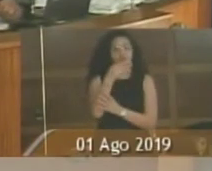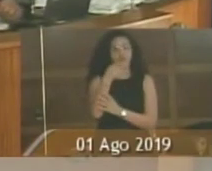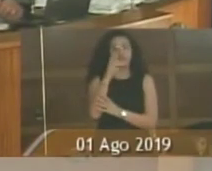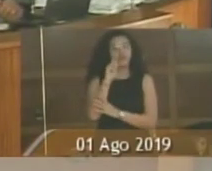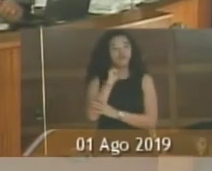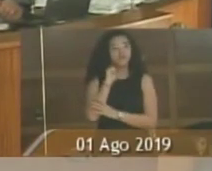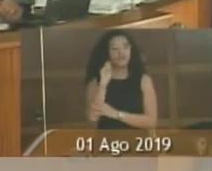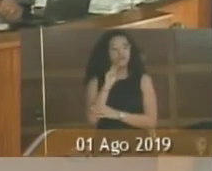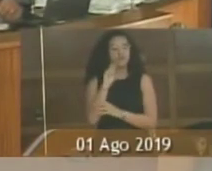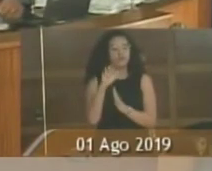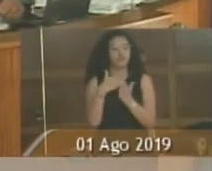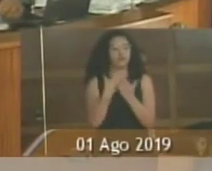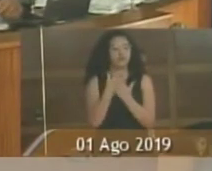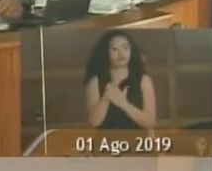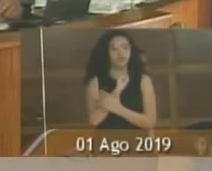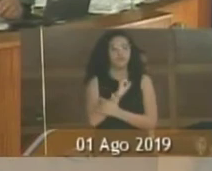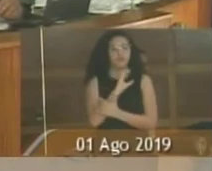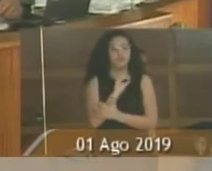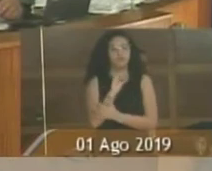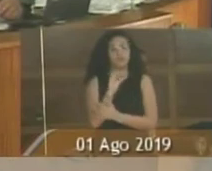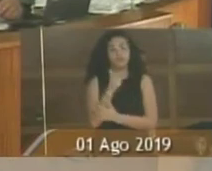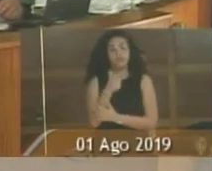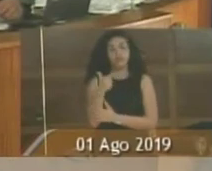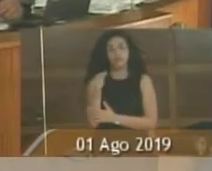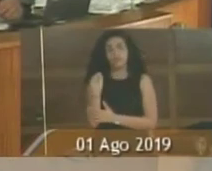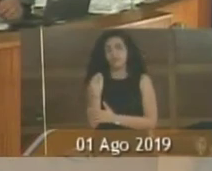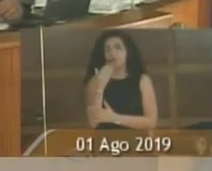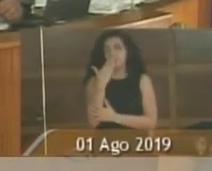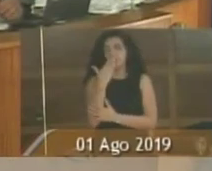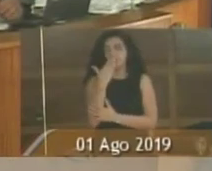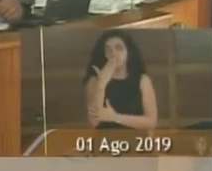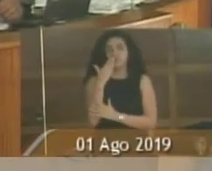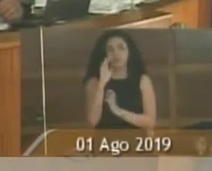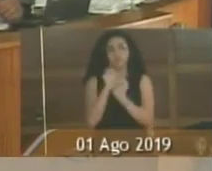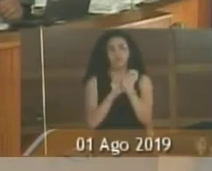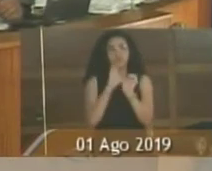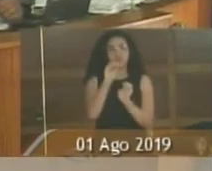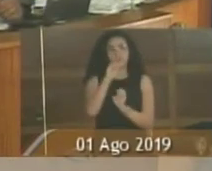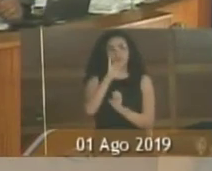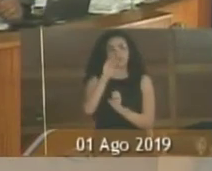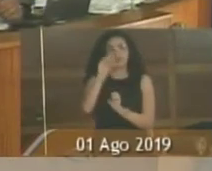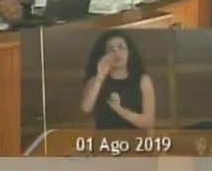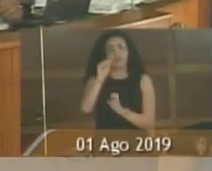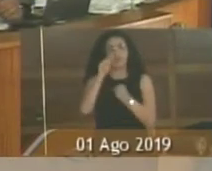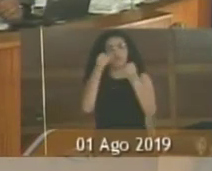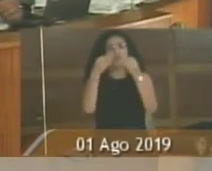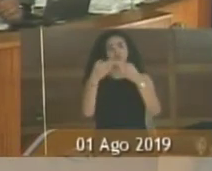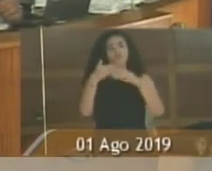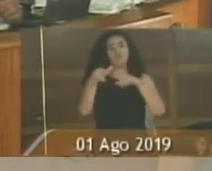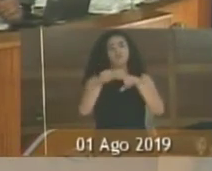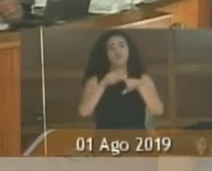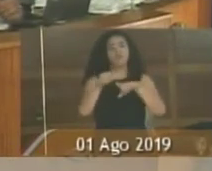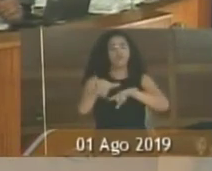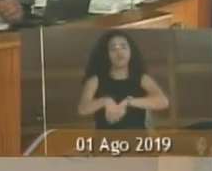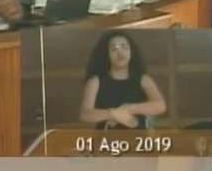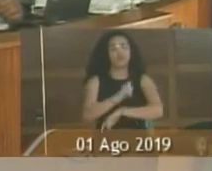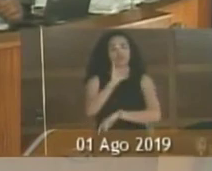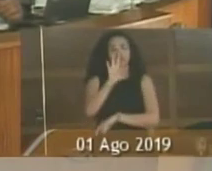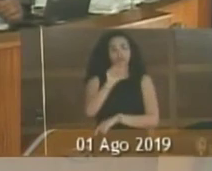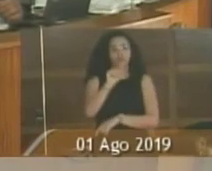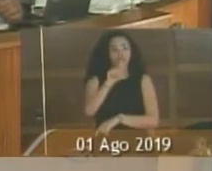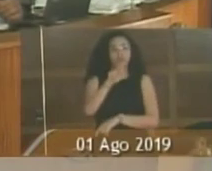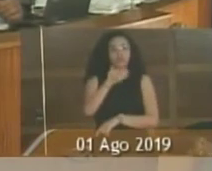Discussão única, requerimento 228, de autoria do vereador Marquinhos Coelho, solicitando a empresa Correios sobre esclarecimentos prestados na Avenida Itaguaí, bairro Nova